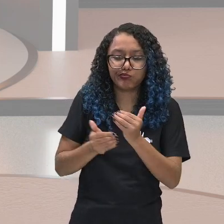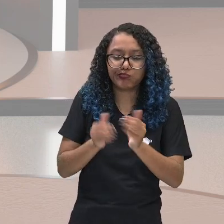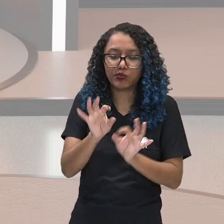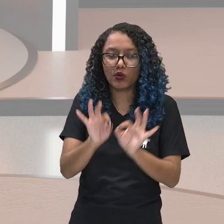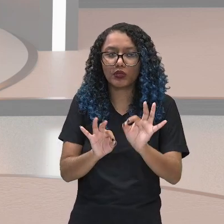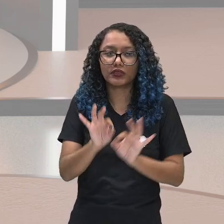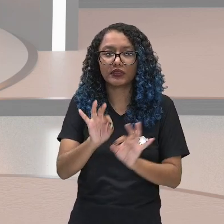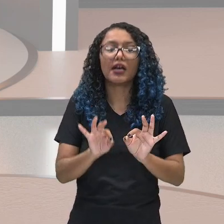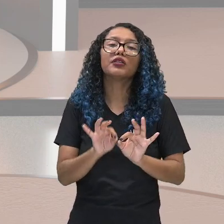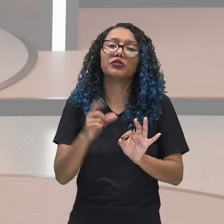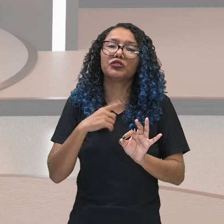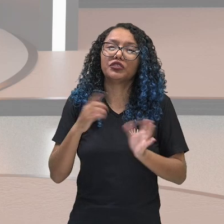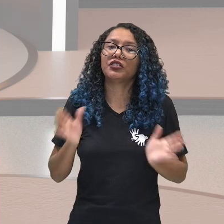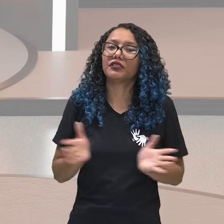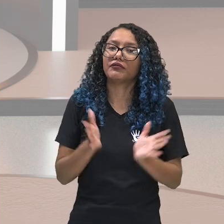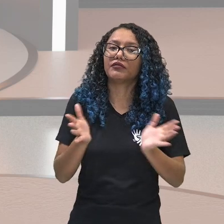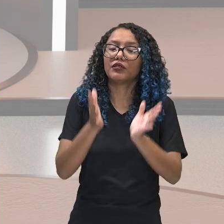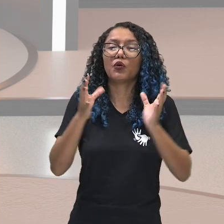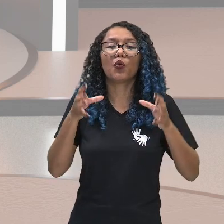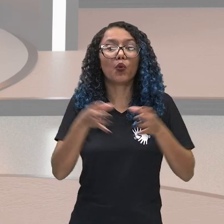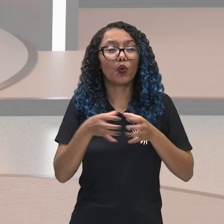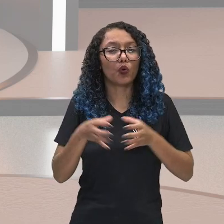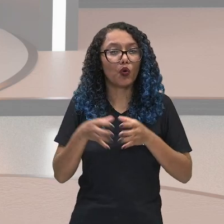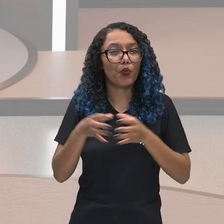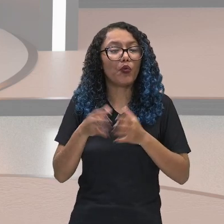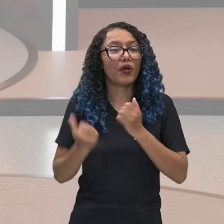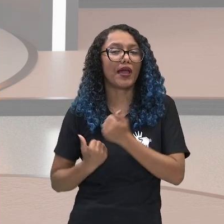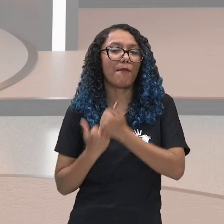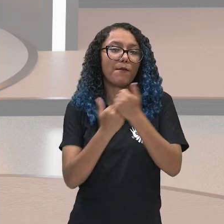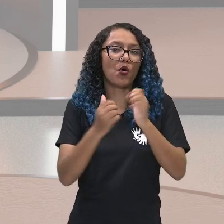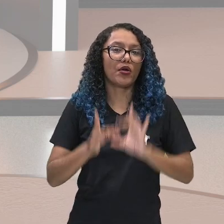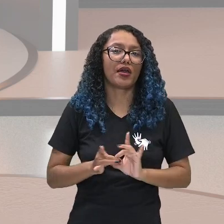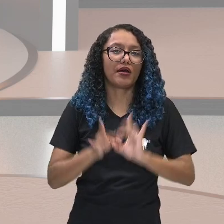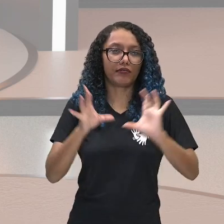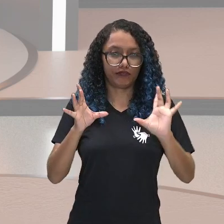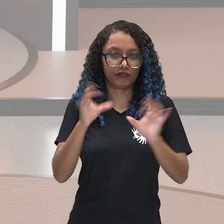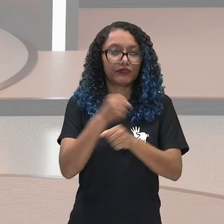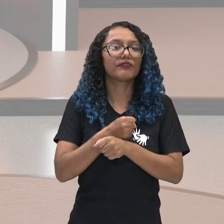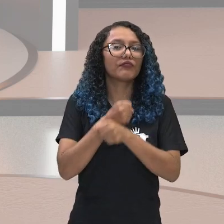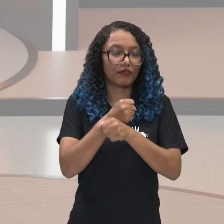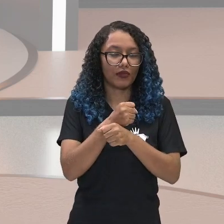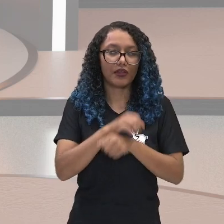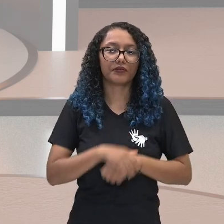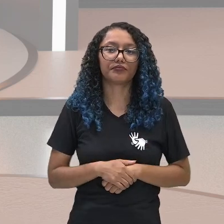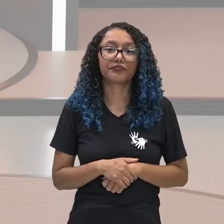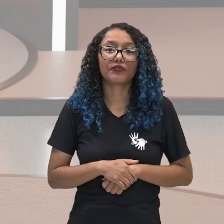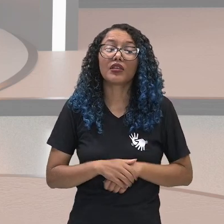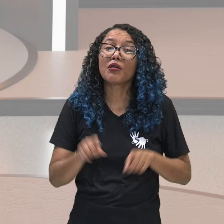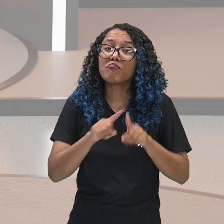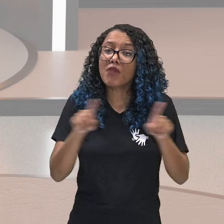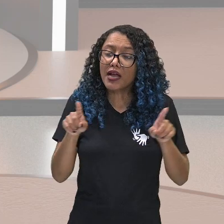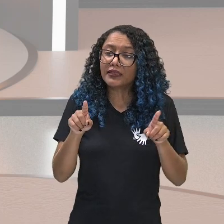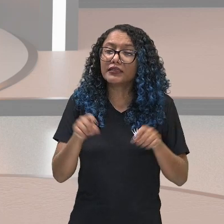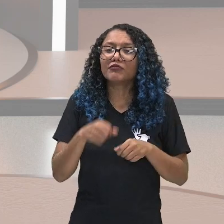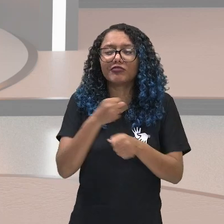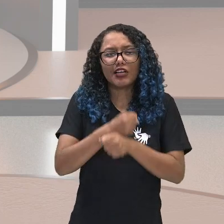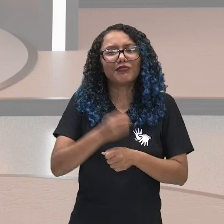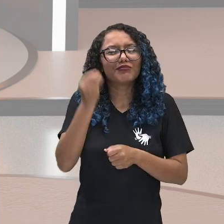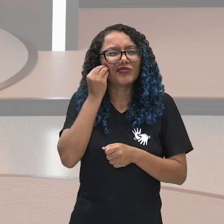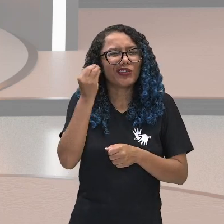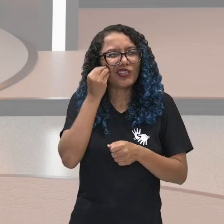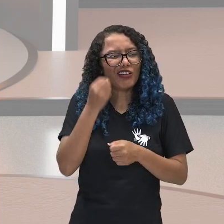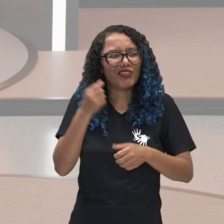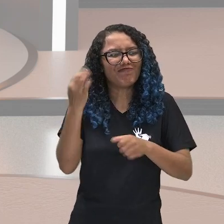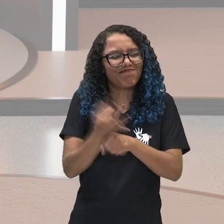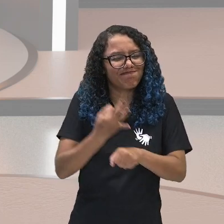o incentivo, então, de grupos abolicionistas. Que, claro, né, é claro que os escravos, eles tentavam fazer a resistência deles do jeito que